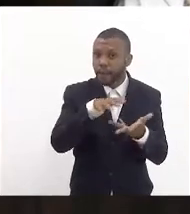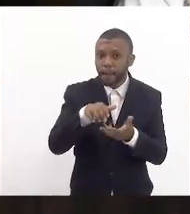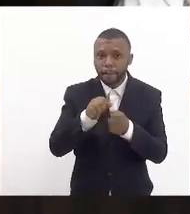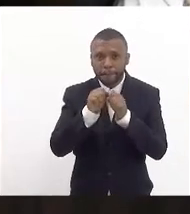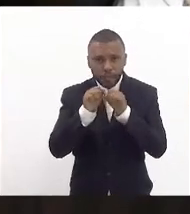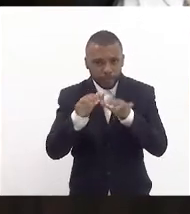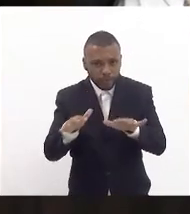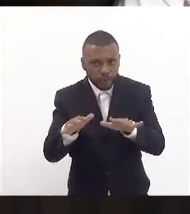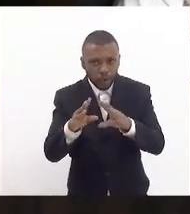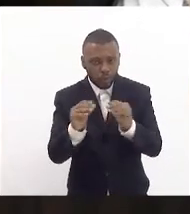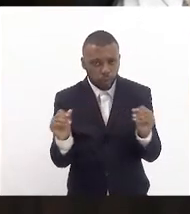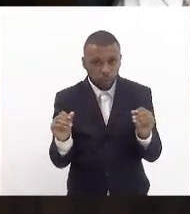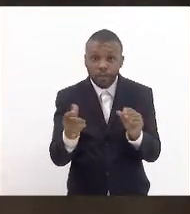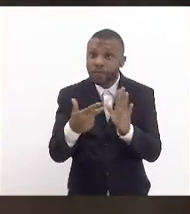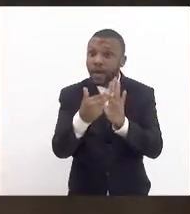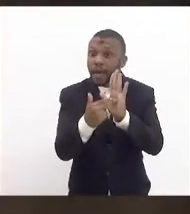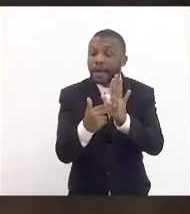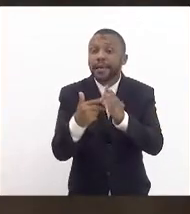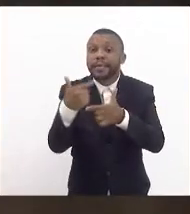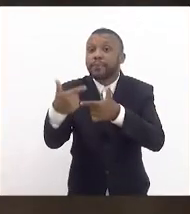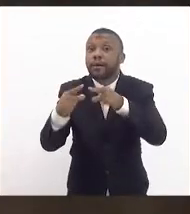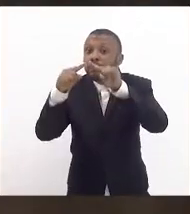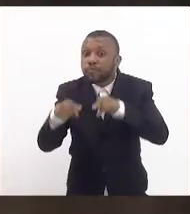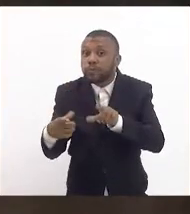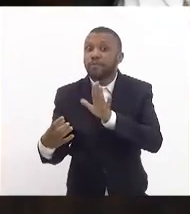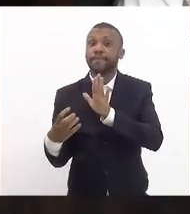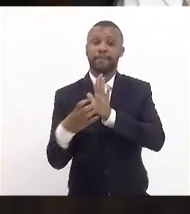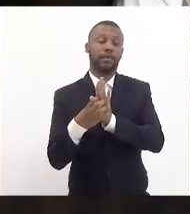para quem trabalha fixo. O Ministério da Saúde já disse.